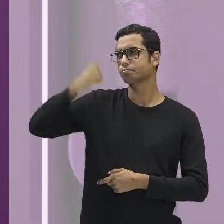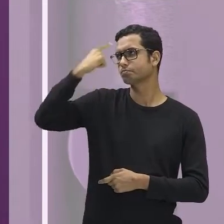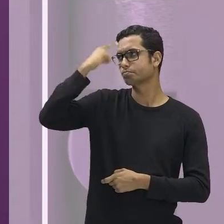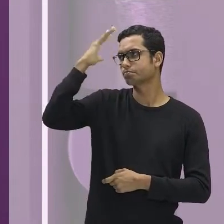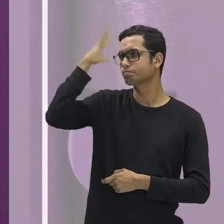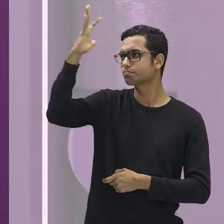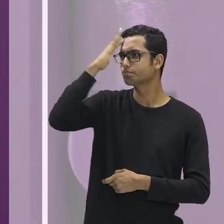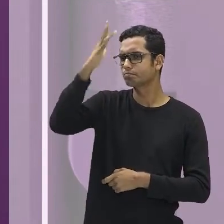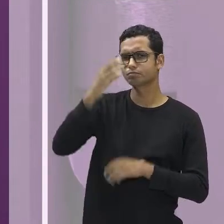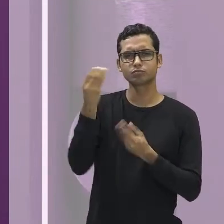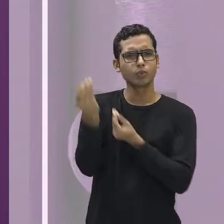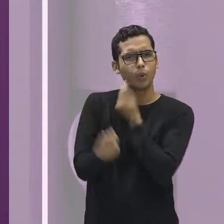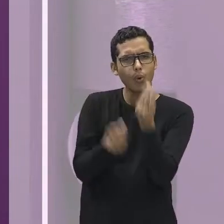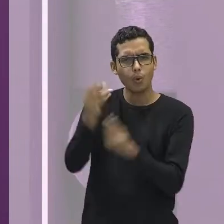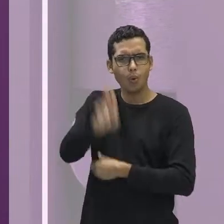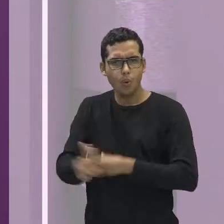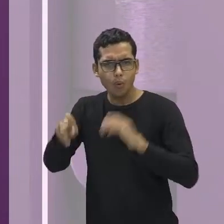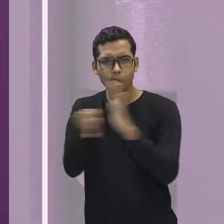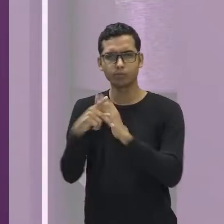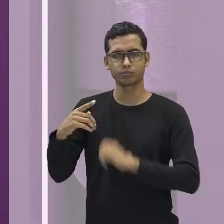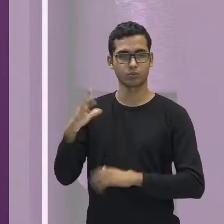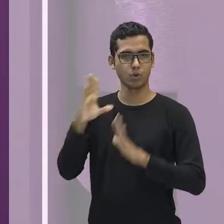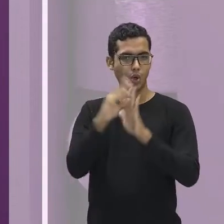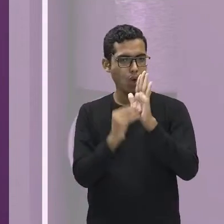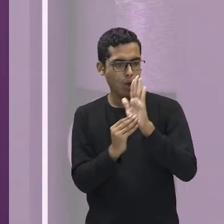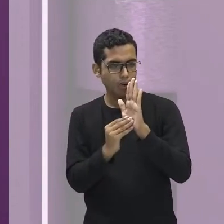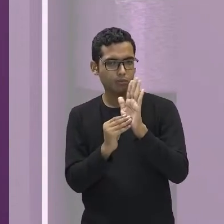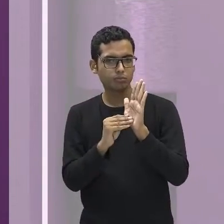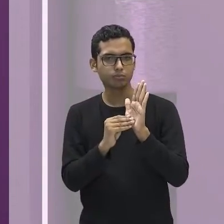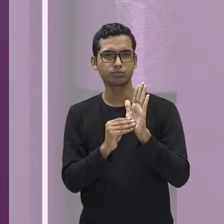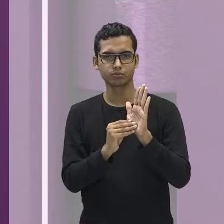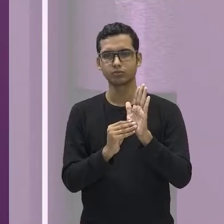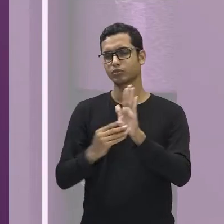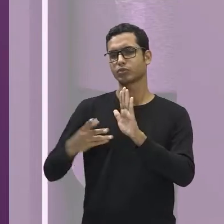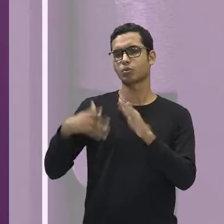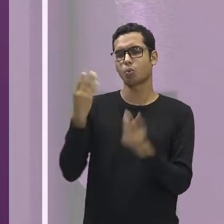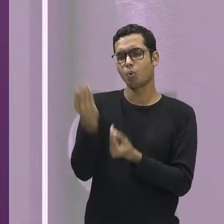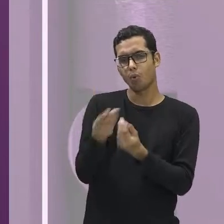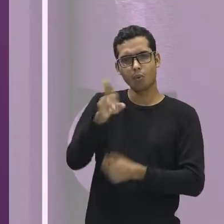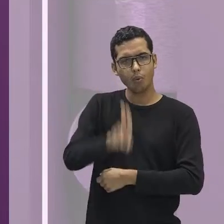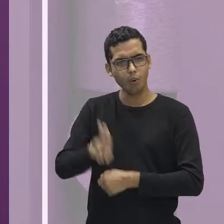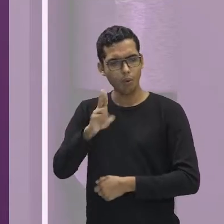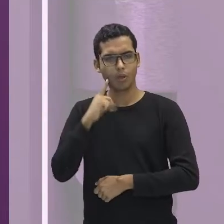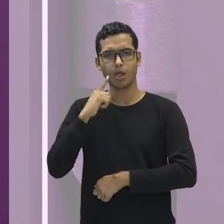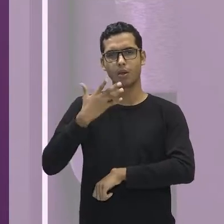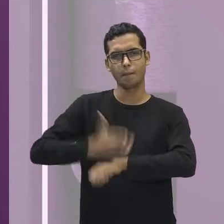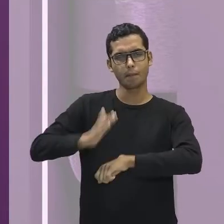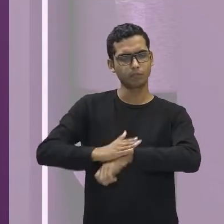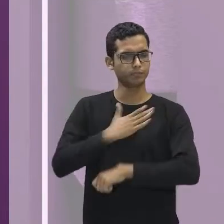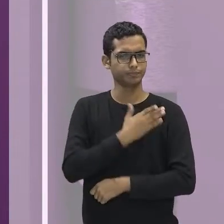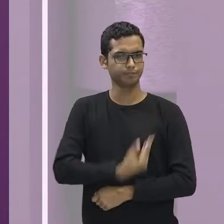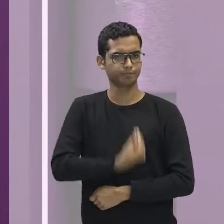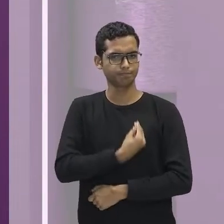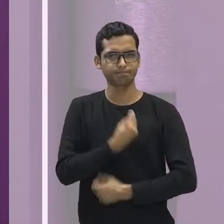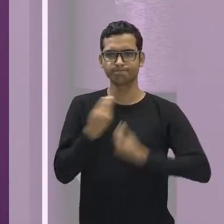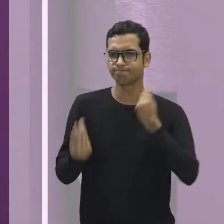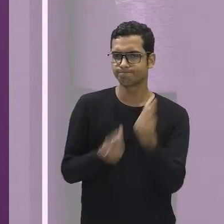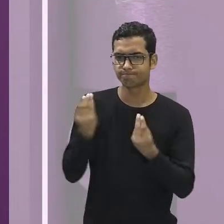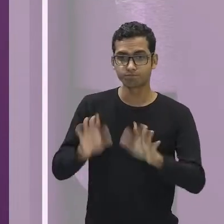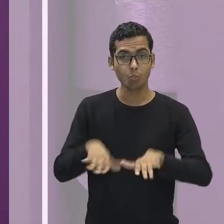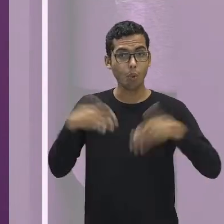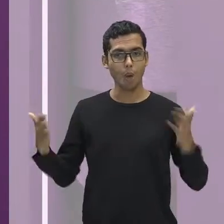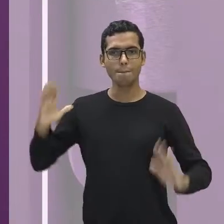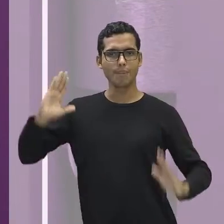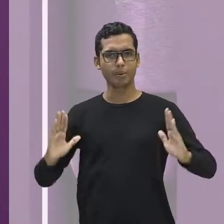é: onde é que eu uso esse conteúdo? Não é? No meu dia a dia, onde é que eu vou aplicar a potenciação? Vou fazer aqui